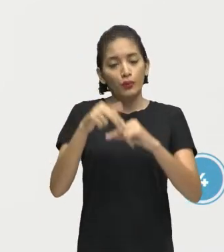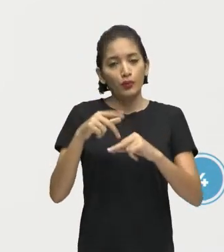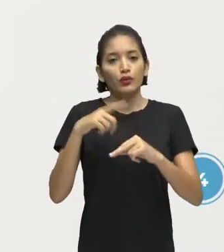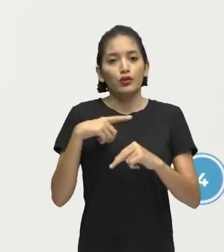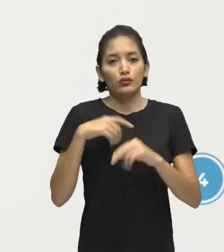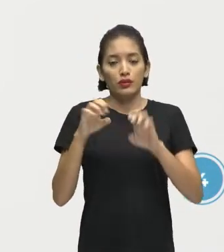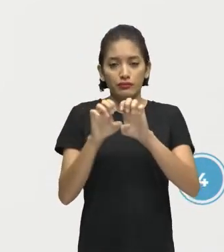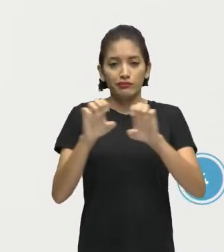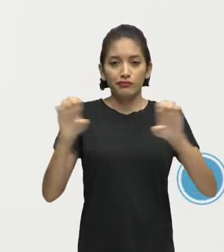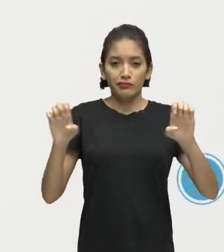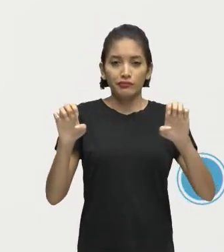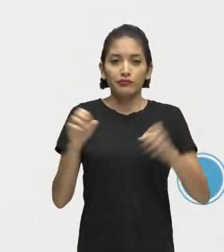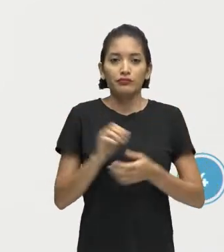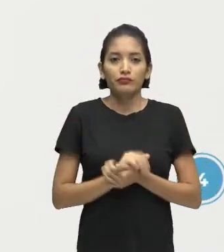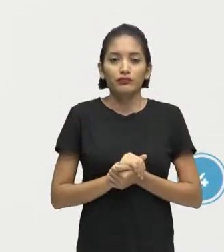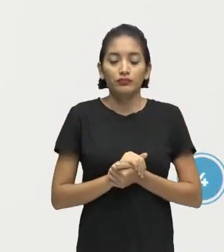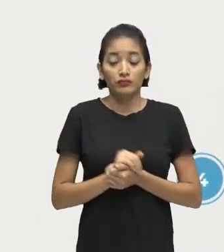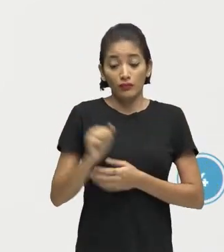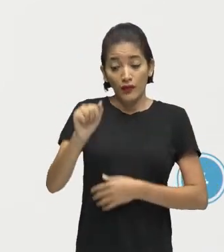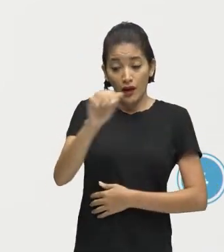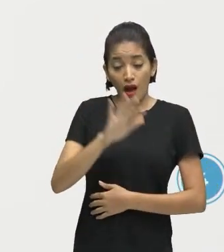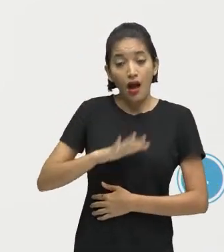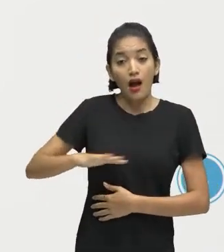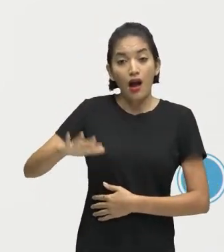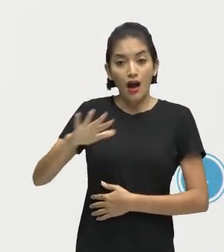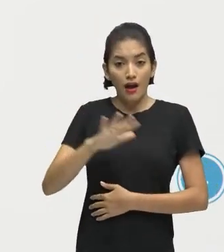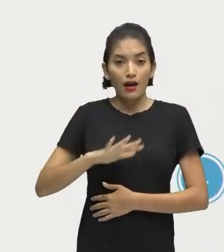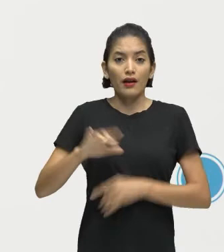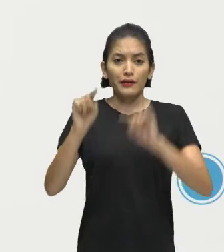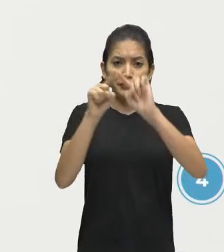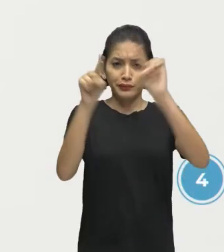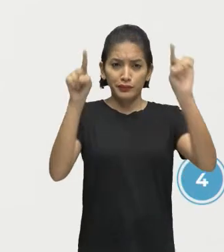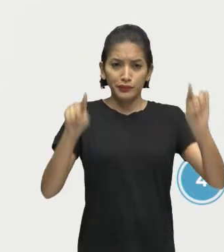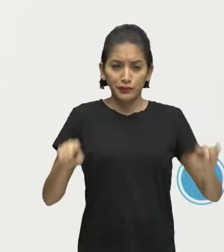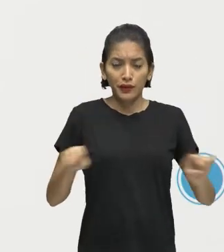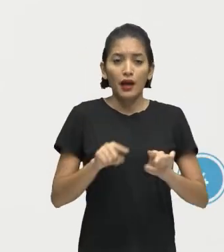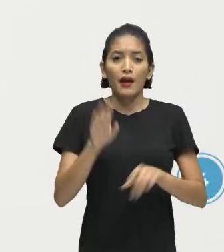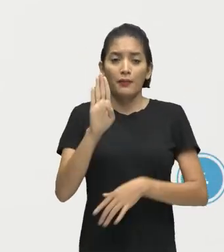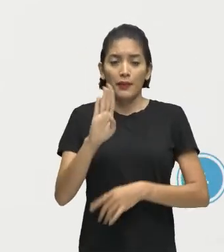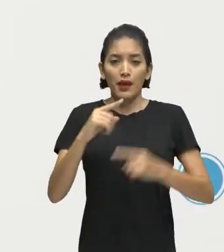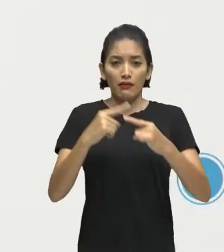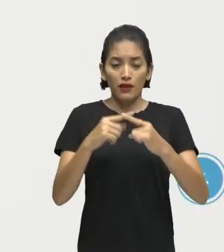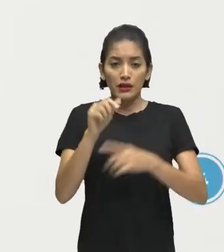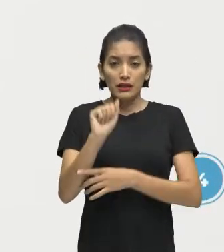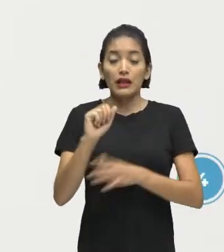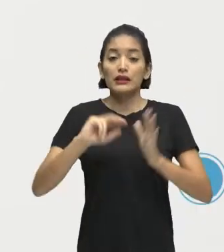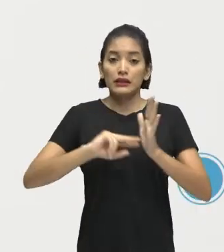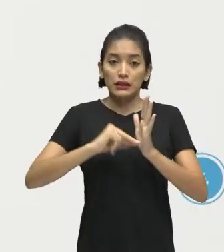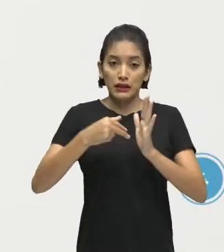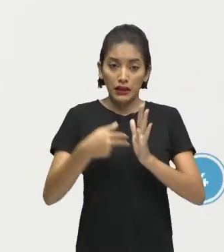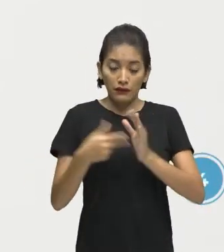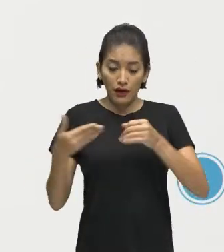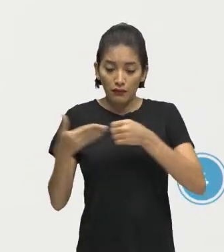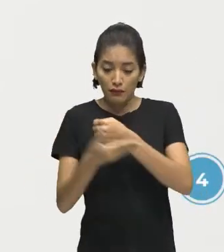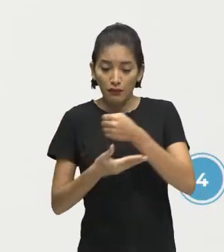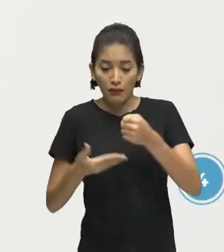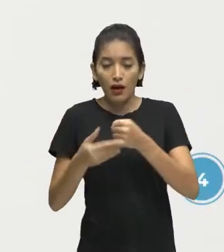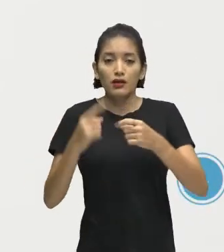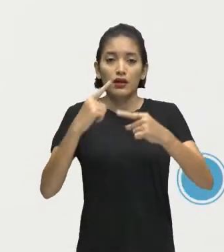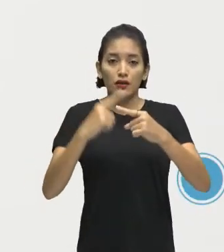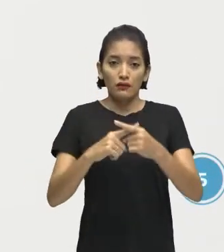aqui. A área, nesse caso a área do retângulo, B vezes A, que significa base vezes altura.